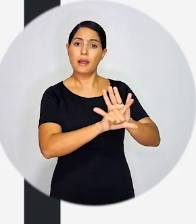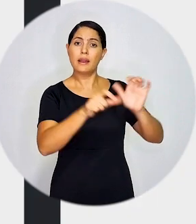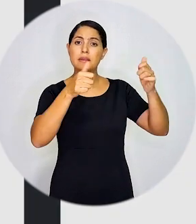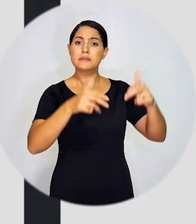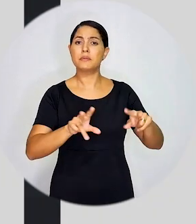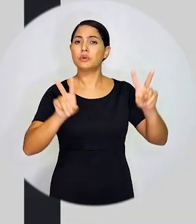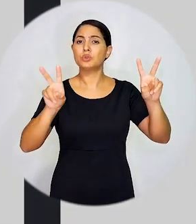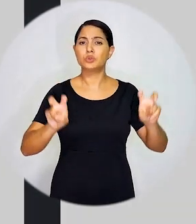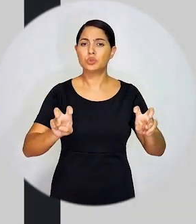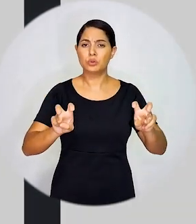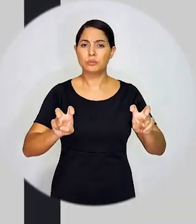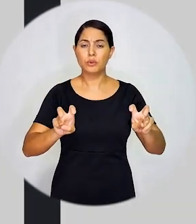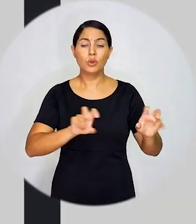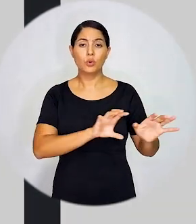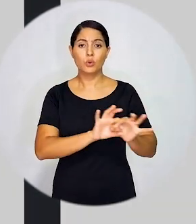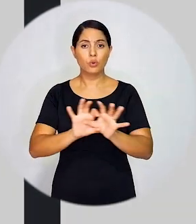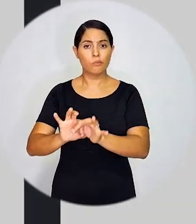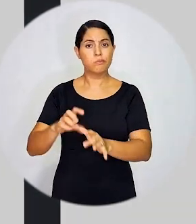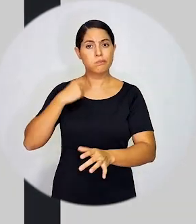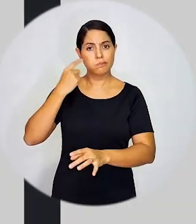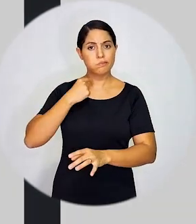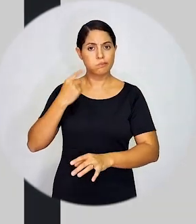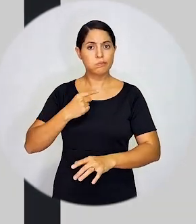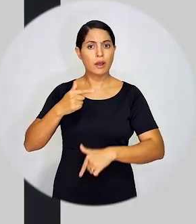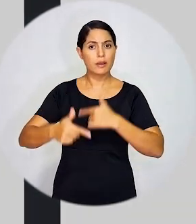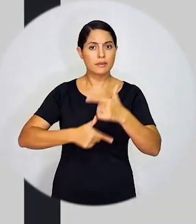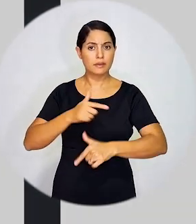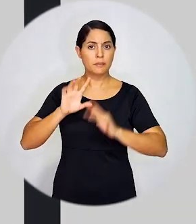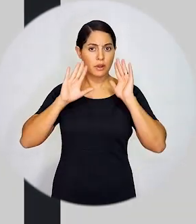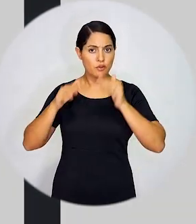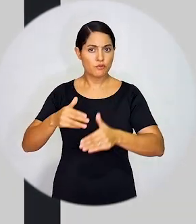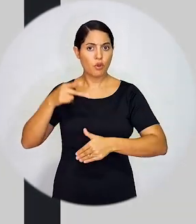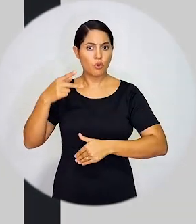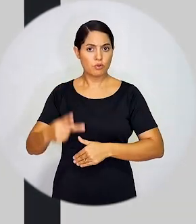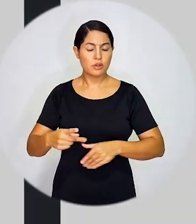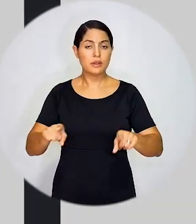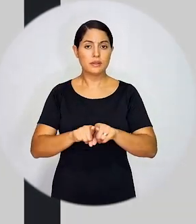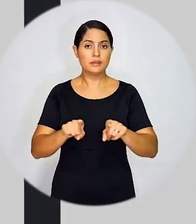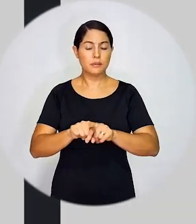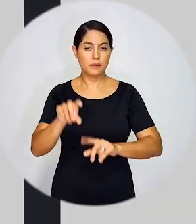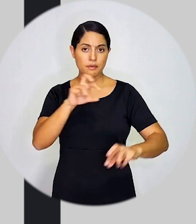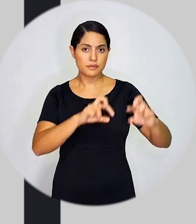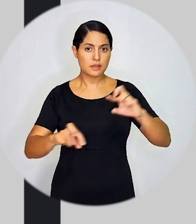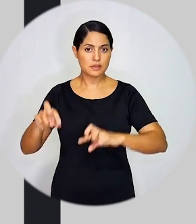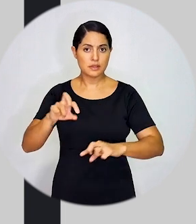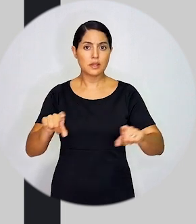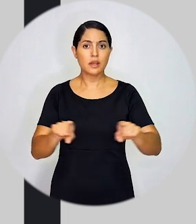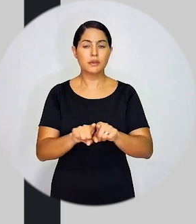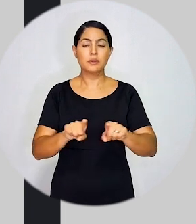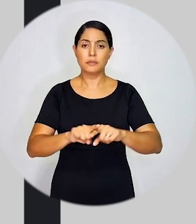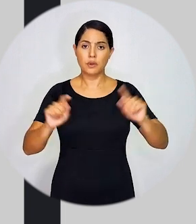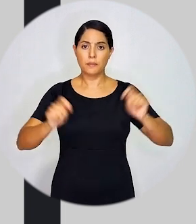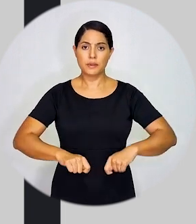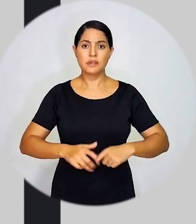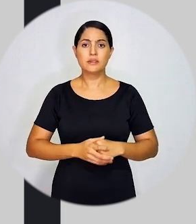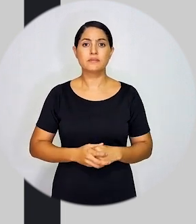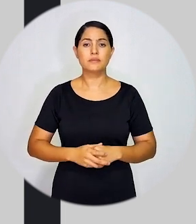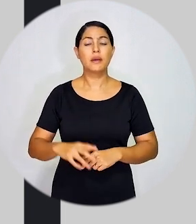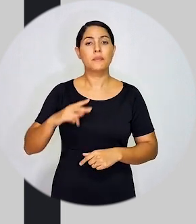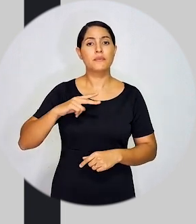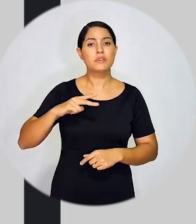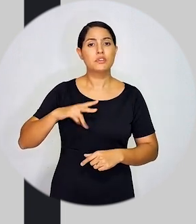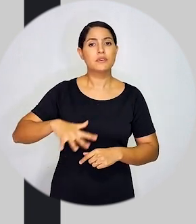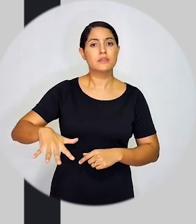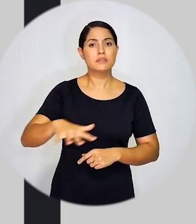aborda disposições sobre a atividade privativa da advocacia, a fiscalização, a competência, as prerrogativas,